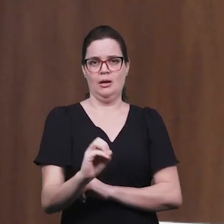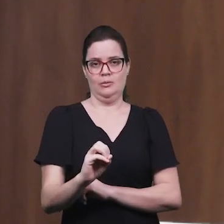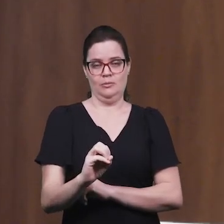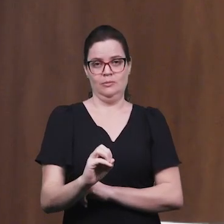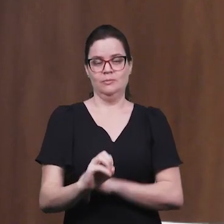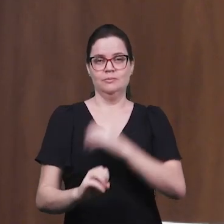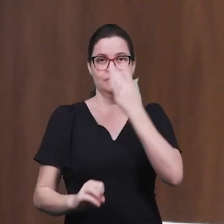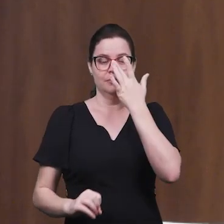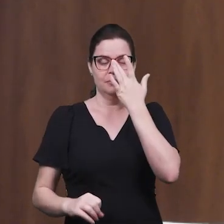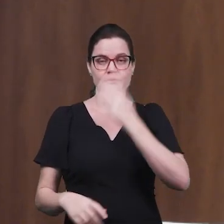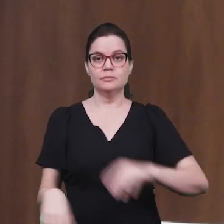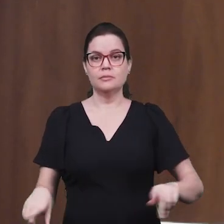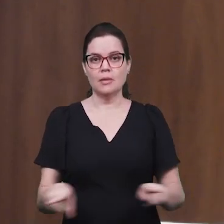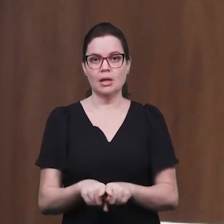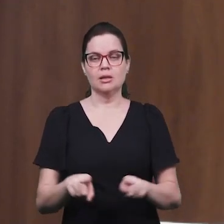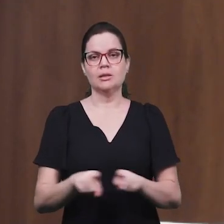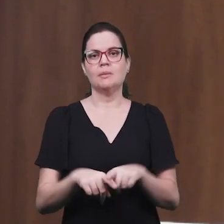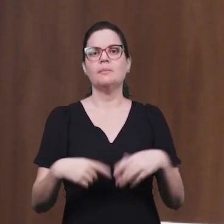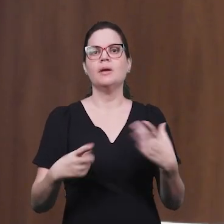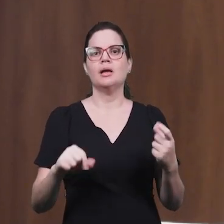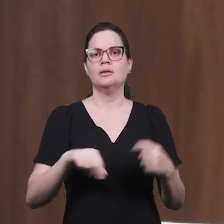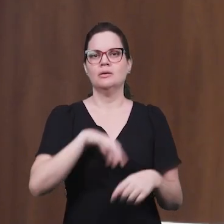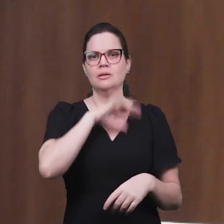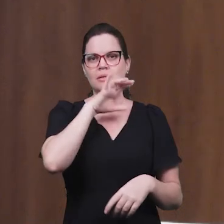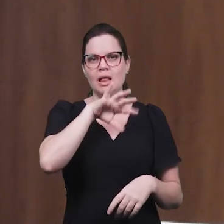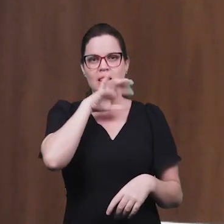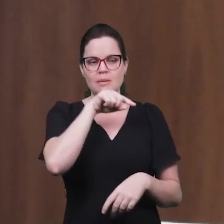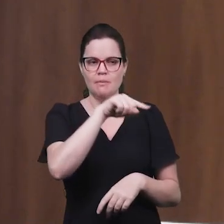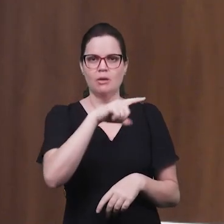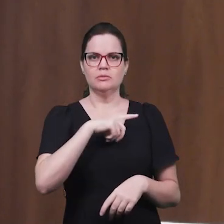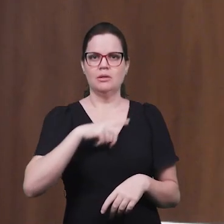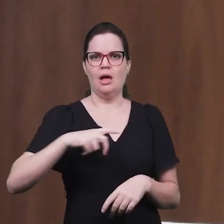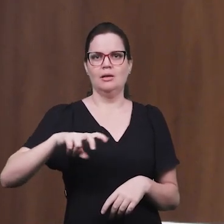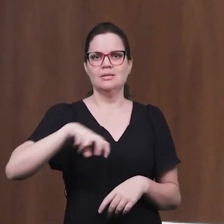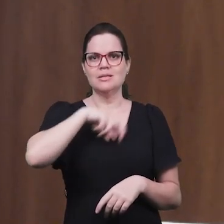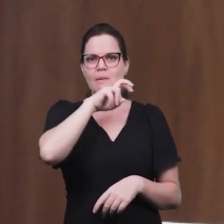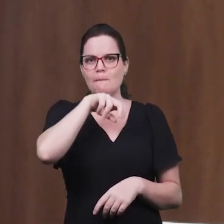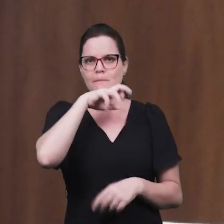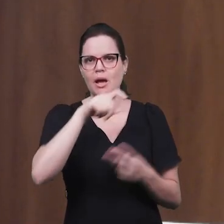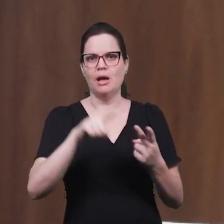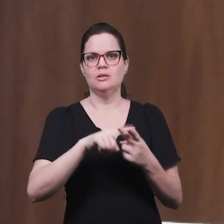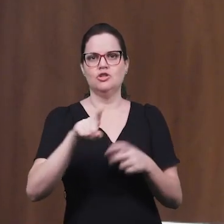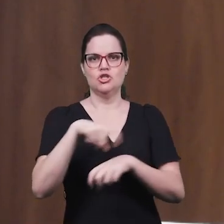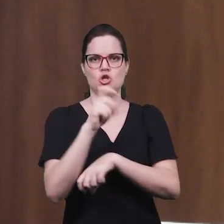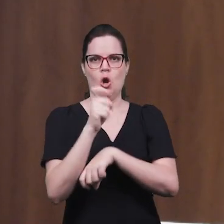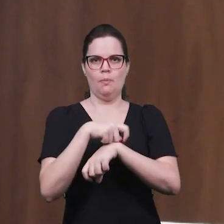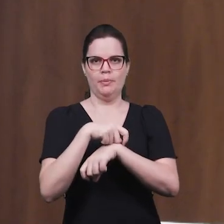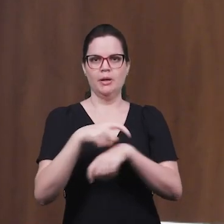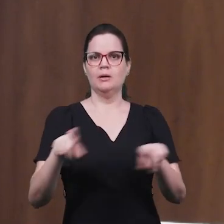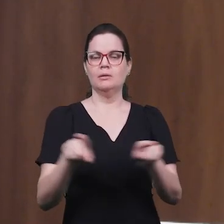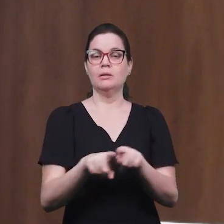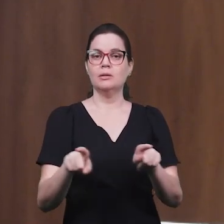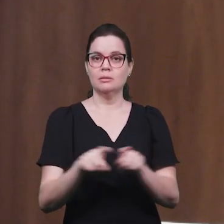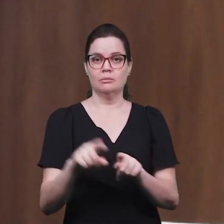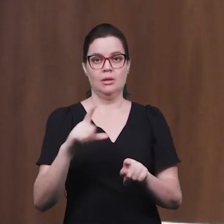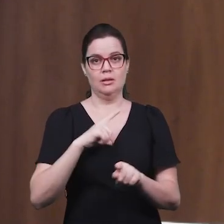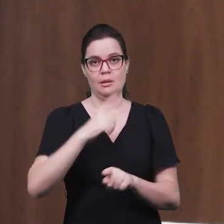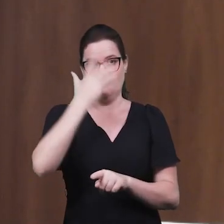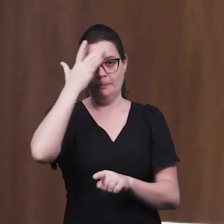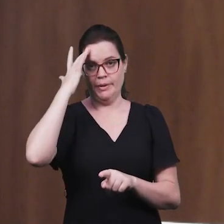No deserto também tem muitos animais nocivos, serpentes, escorpiões, os salteadores do